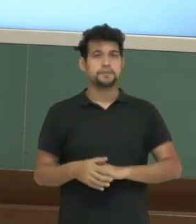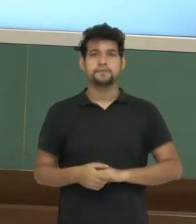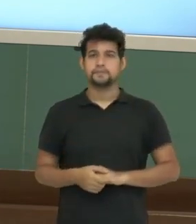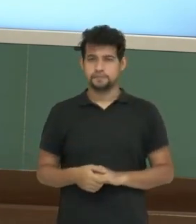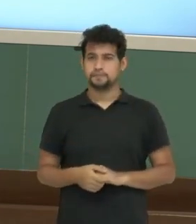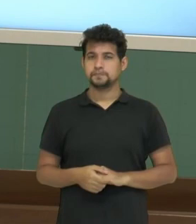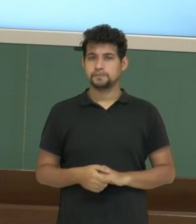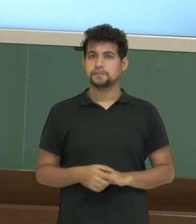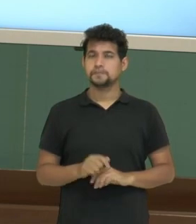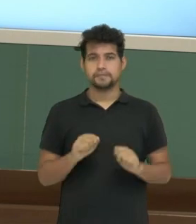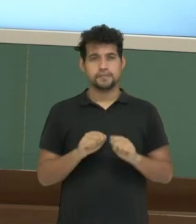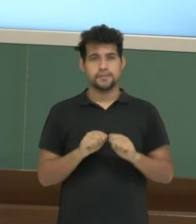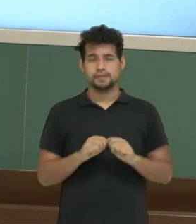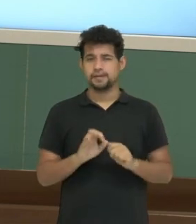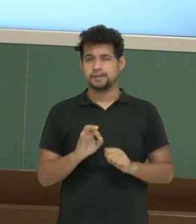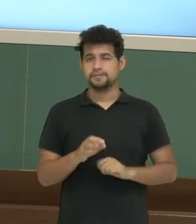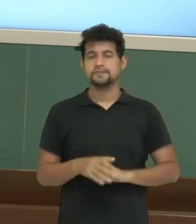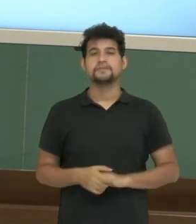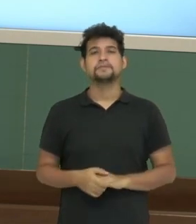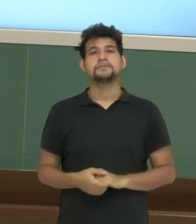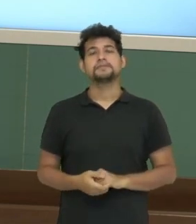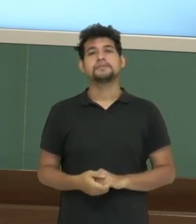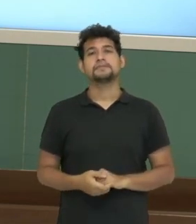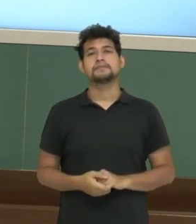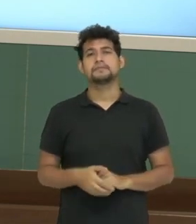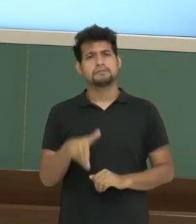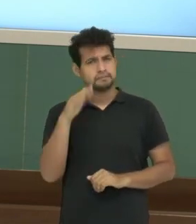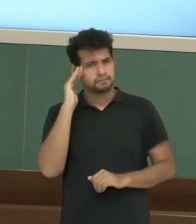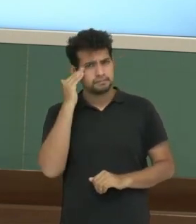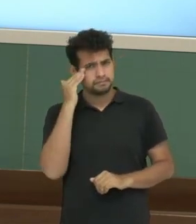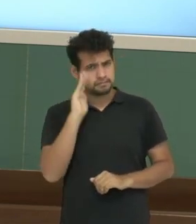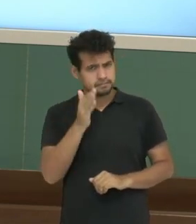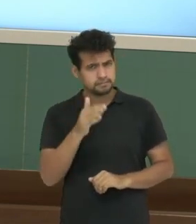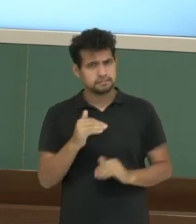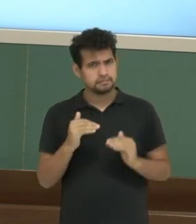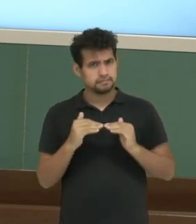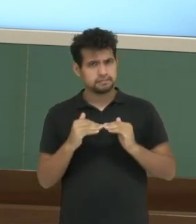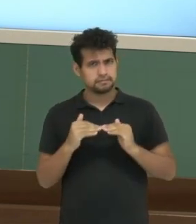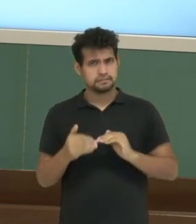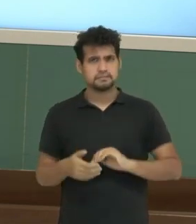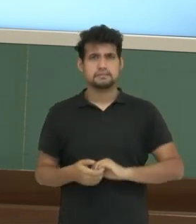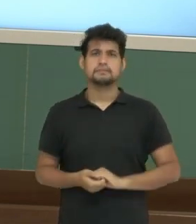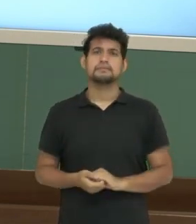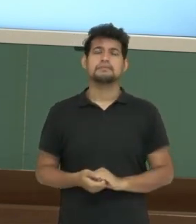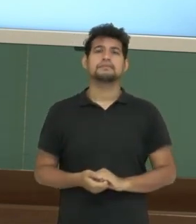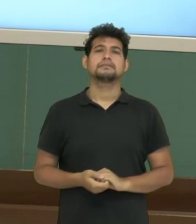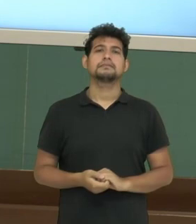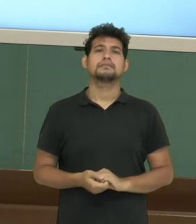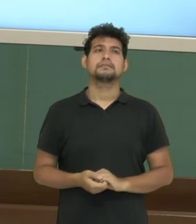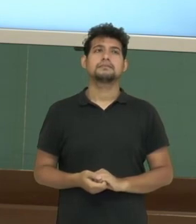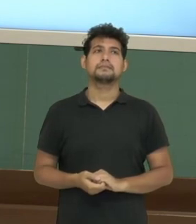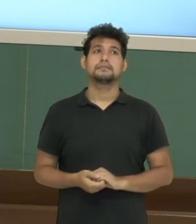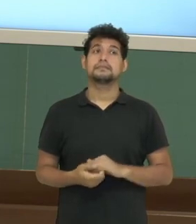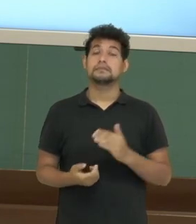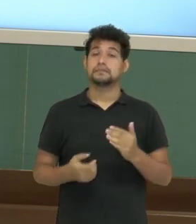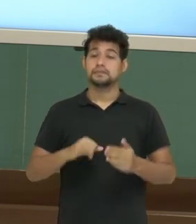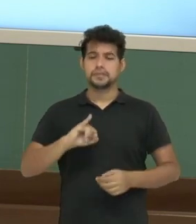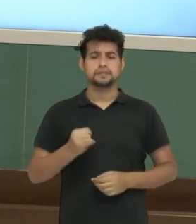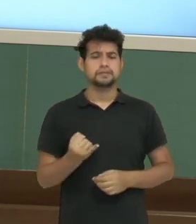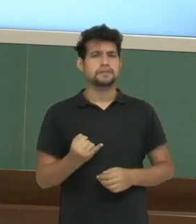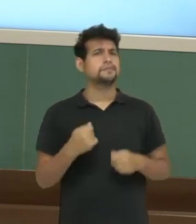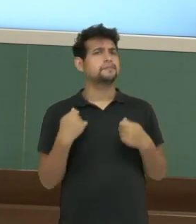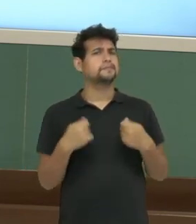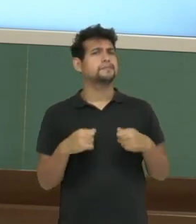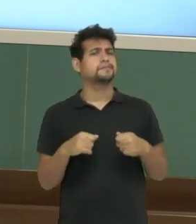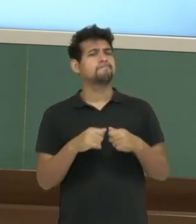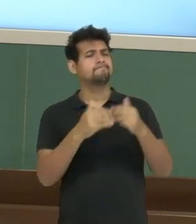É assim que a gente faz, ok? Entendidos? Estamos? Muito bem. Então, olha lá, o juro, eu preciso